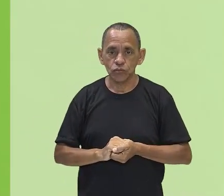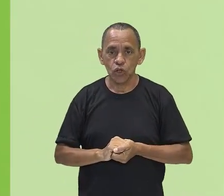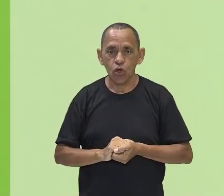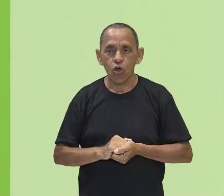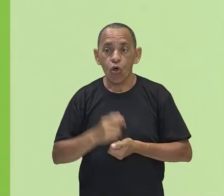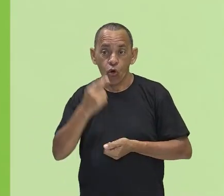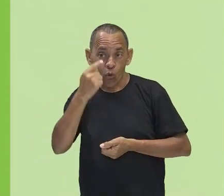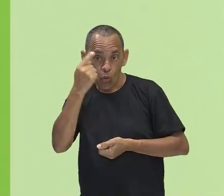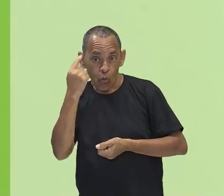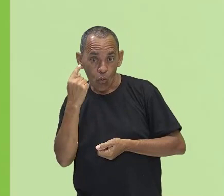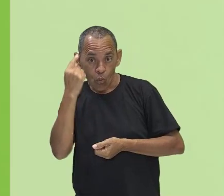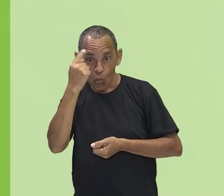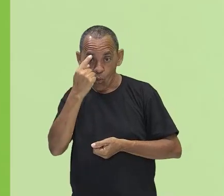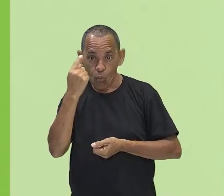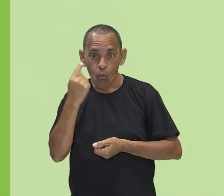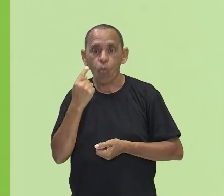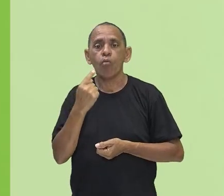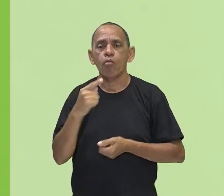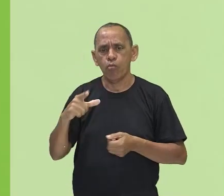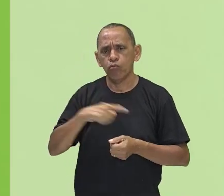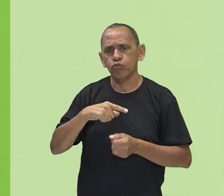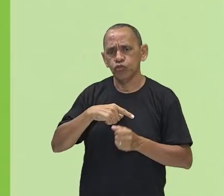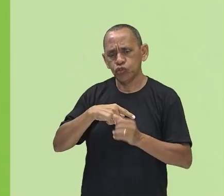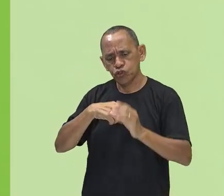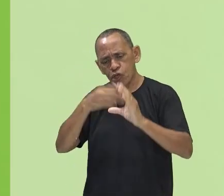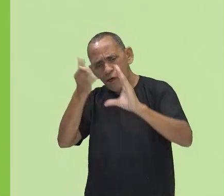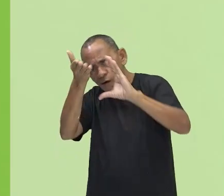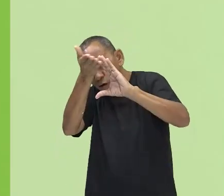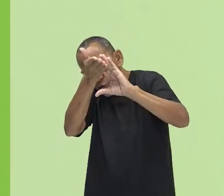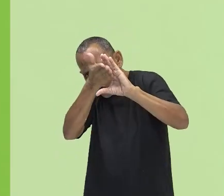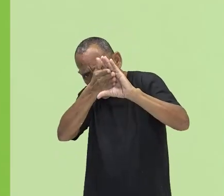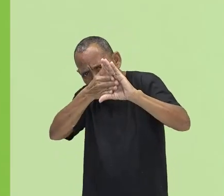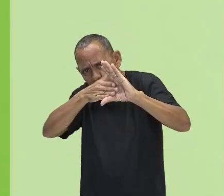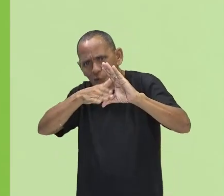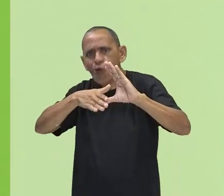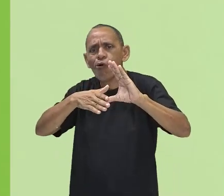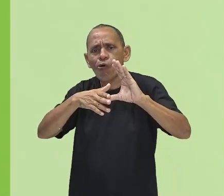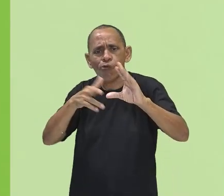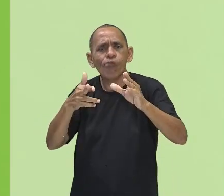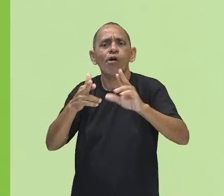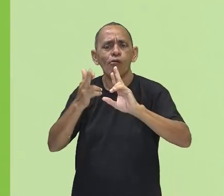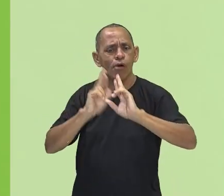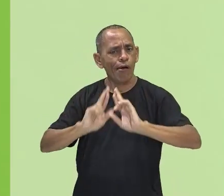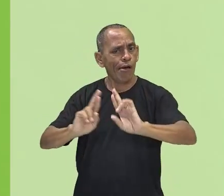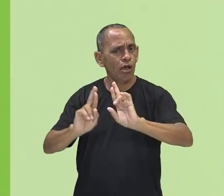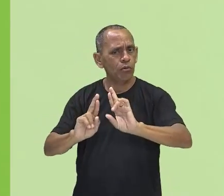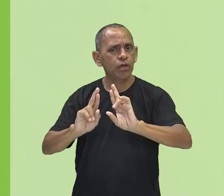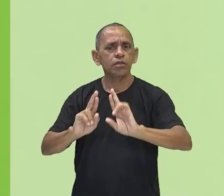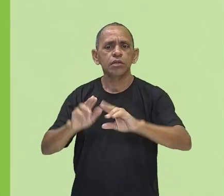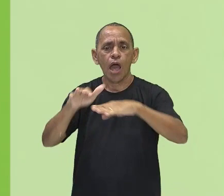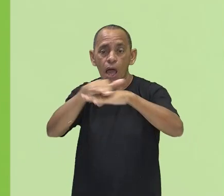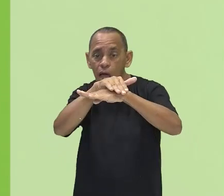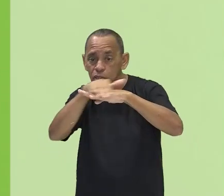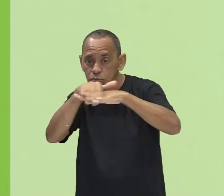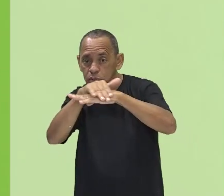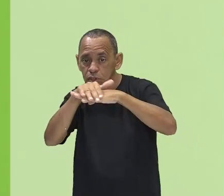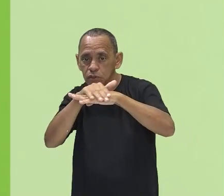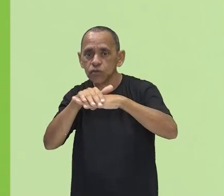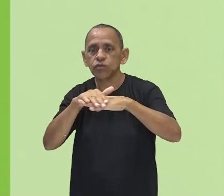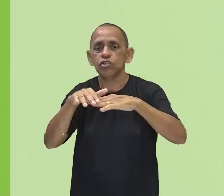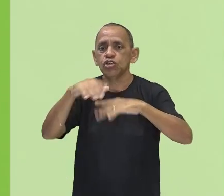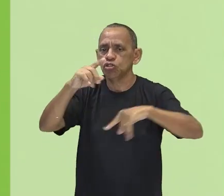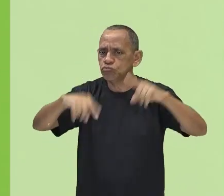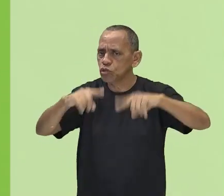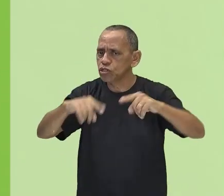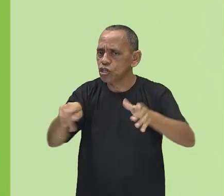Esse lado curvo, ele vai respeitar ali a superfície de uma esfera, tá certo? Bom, a partir de